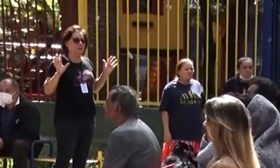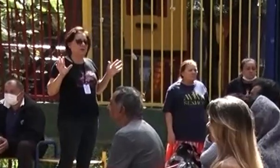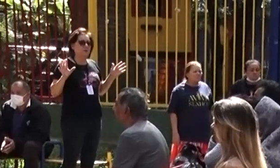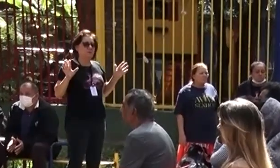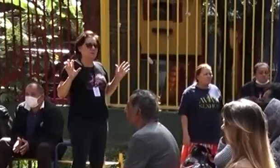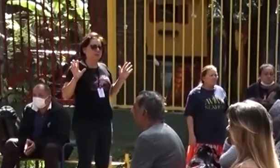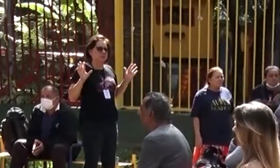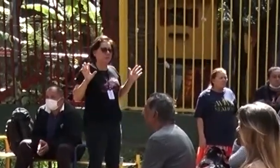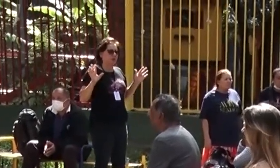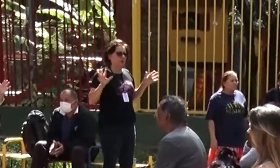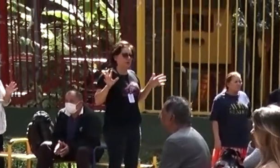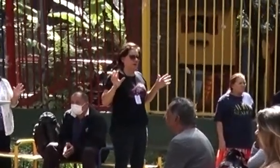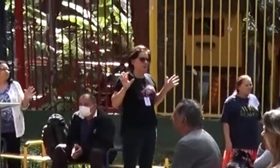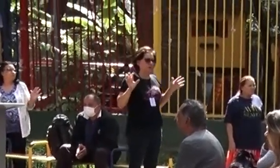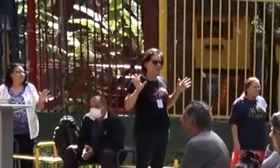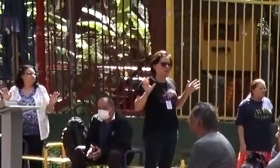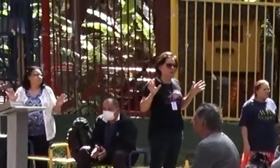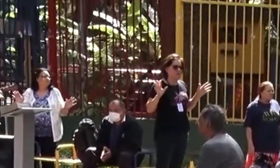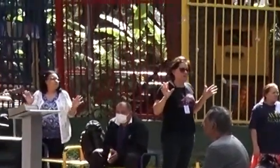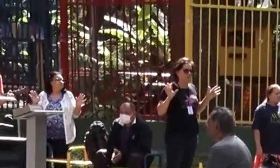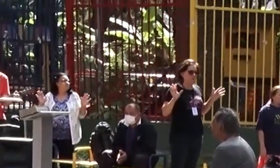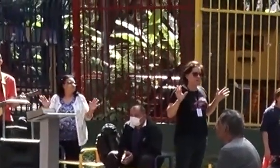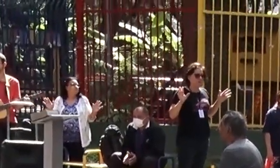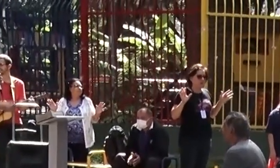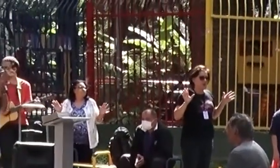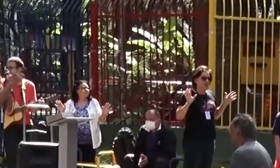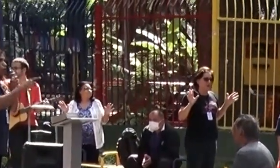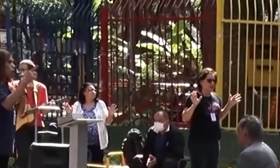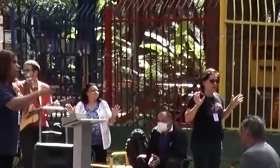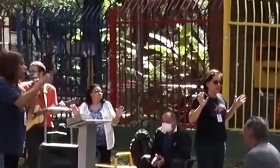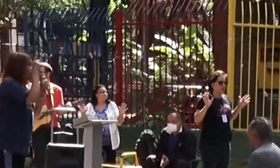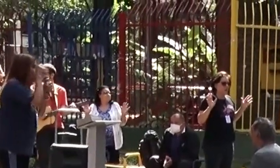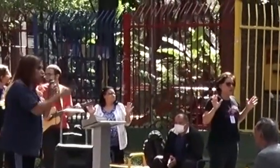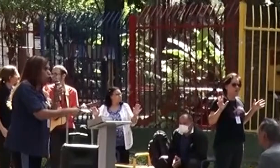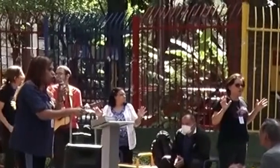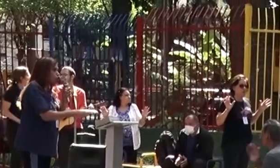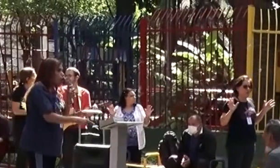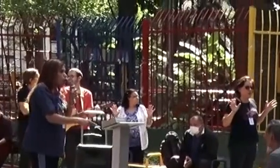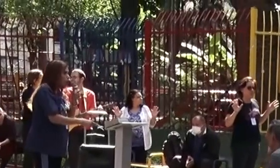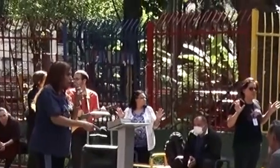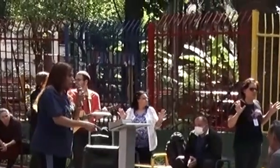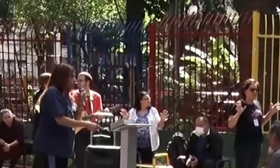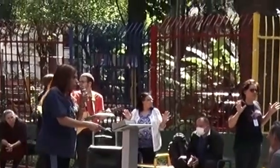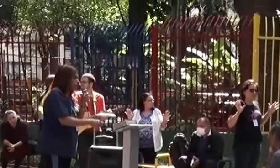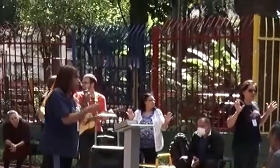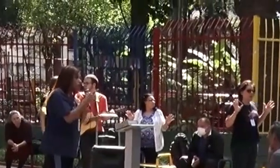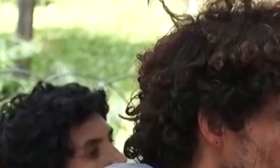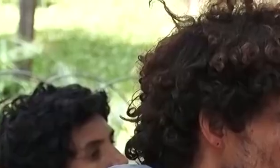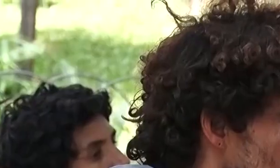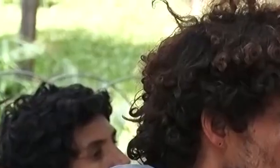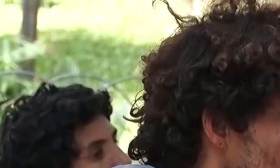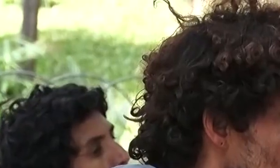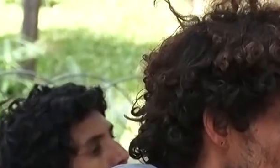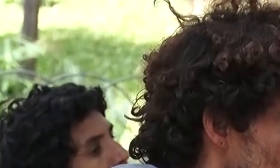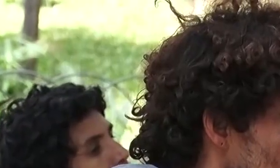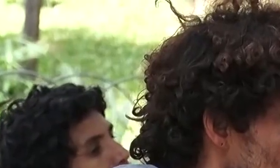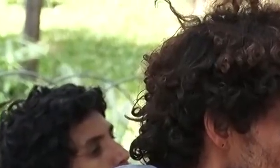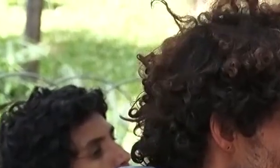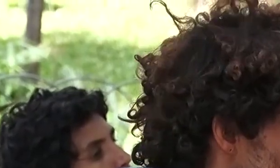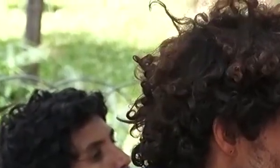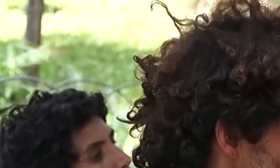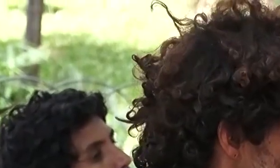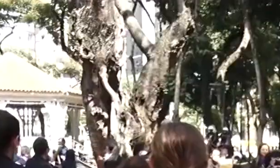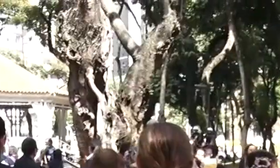nossa ajuda o ministério mqv busca despertar na mulher a vontade de viver o que Deus preparou de